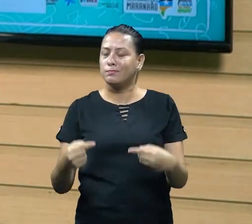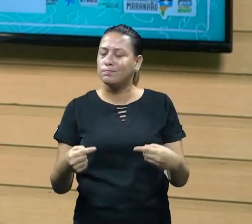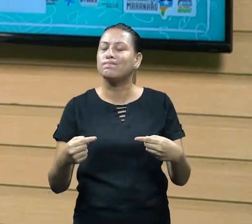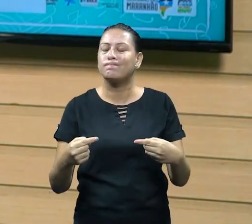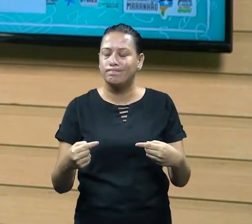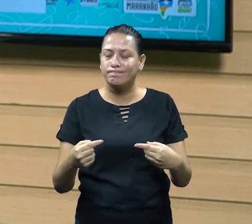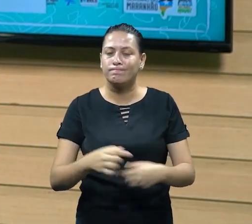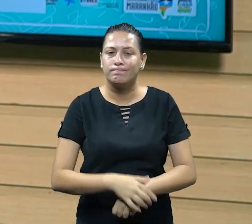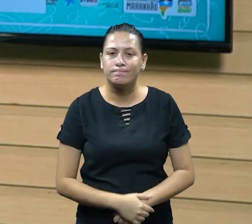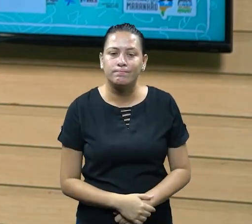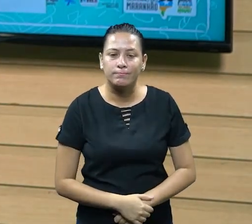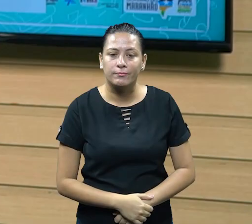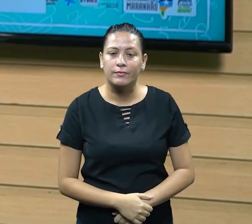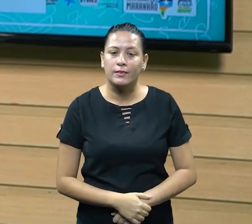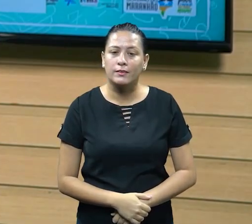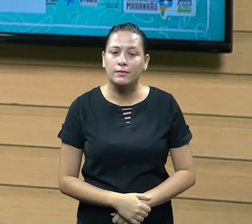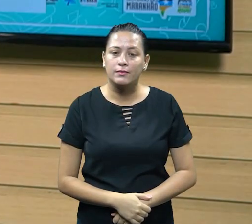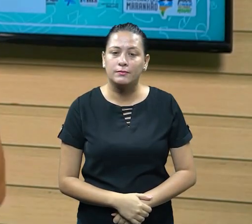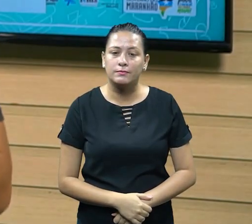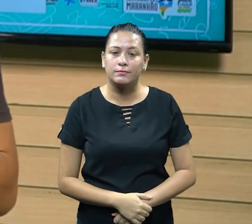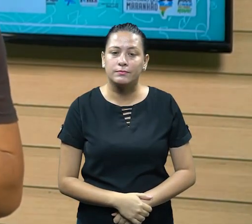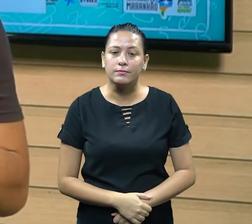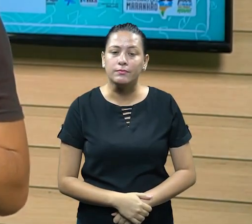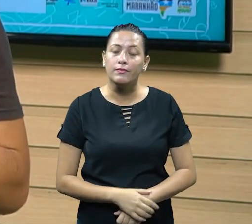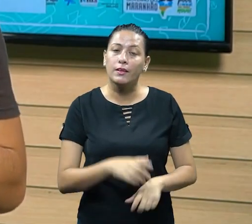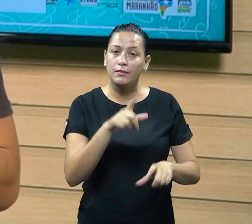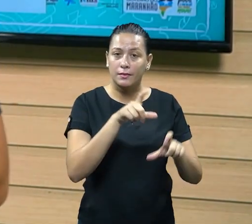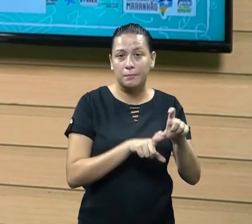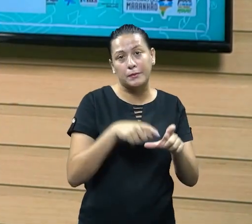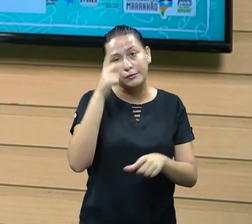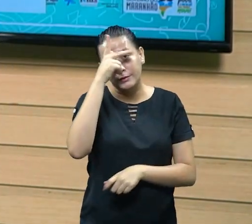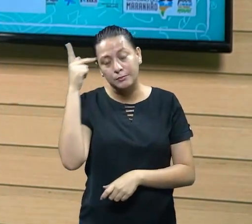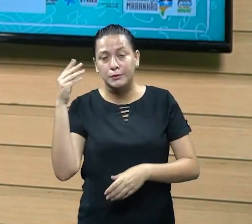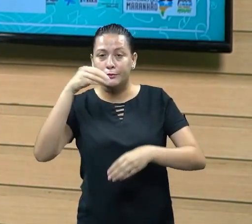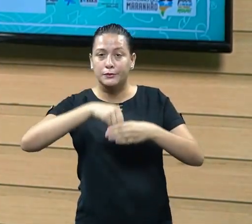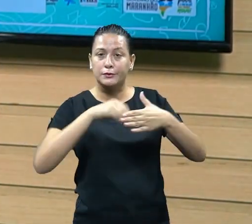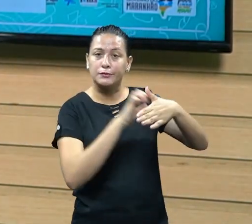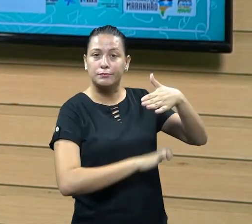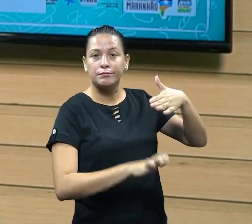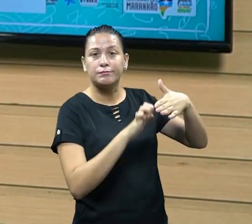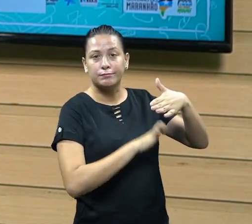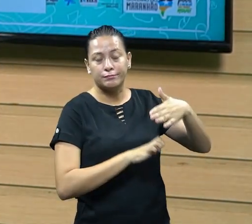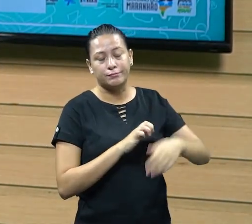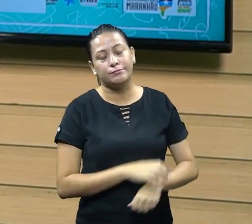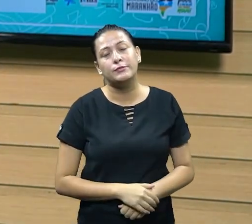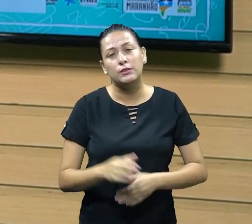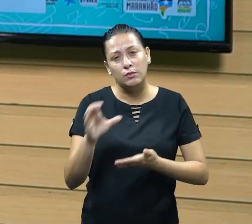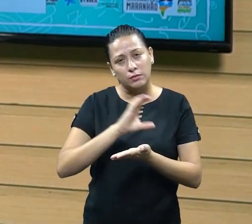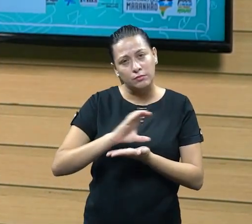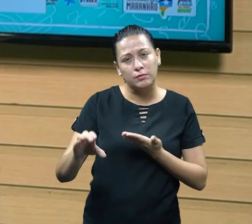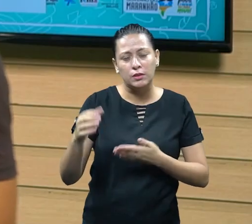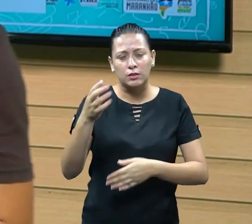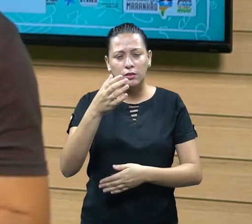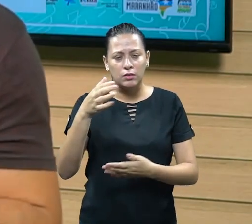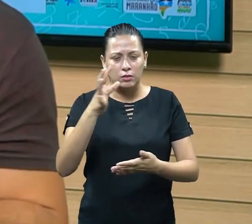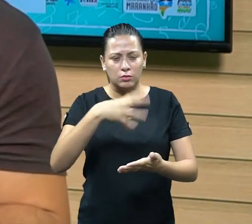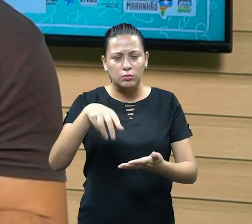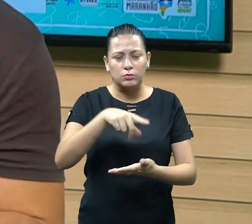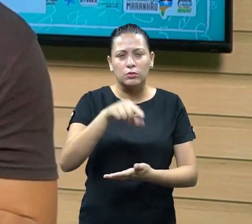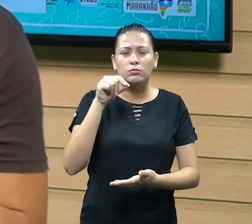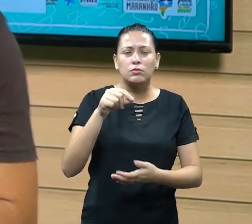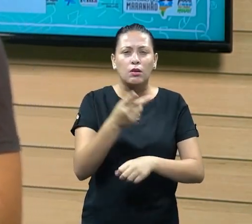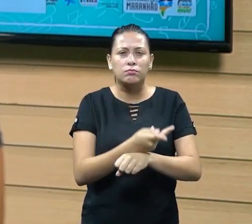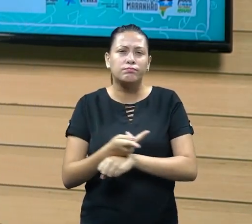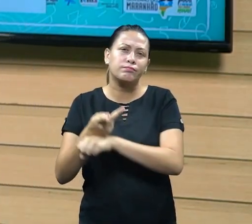esses diferenciais competitivos vai depender muito das pessoas que estão na minha empresa. Então invista nos diferenciais, faz um sorteio,